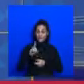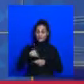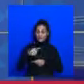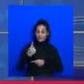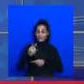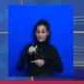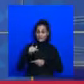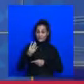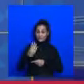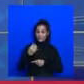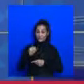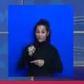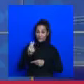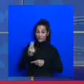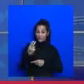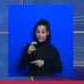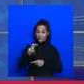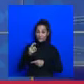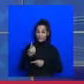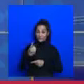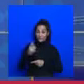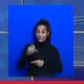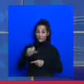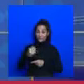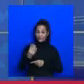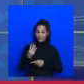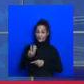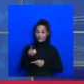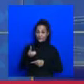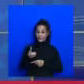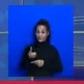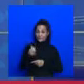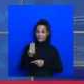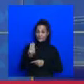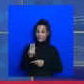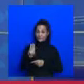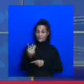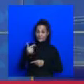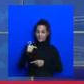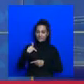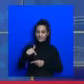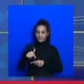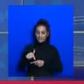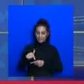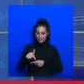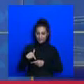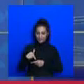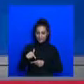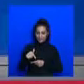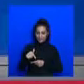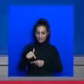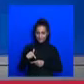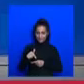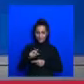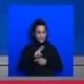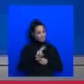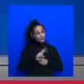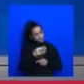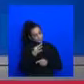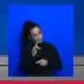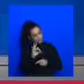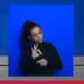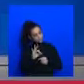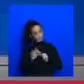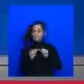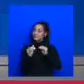17, 48, 25, 19, 46 e 37. Confirmam,